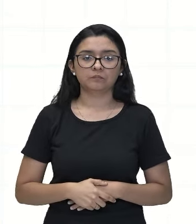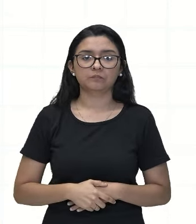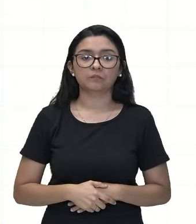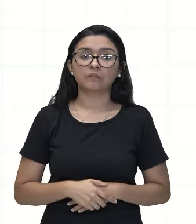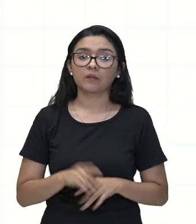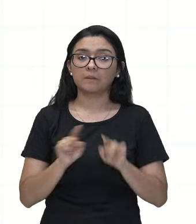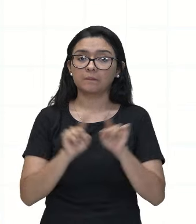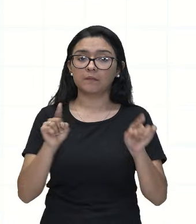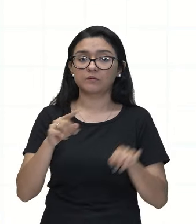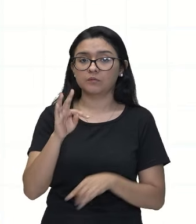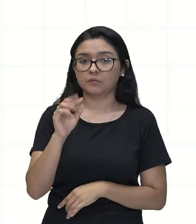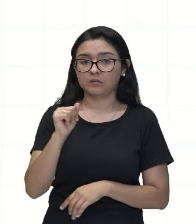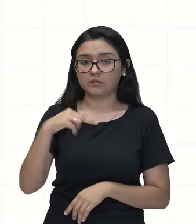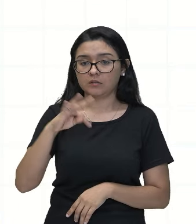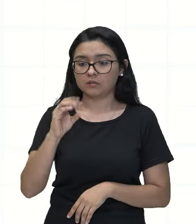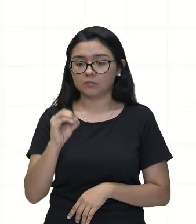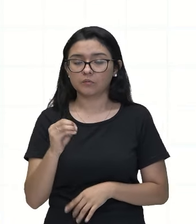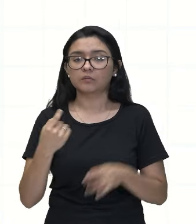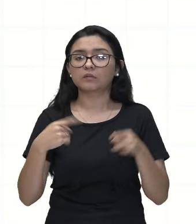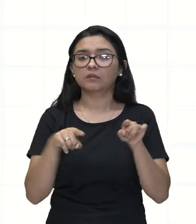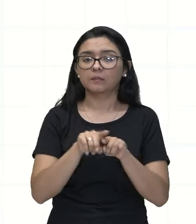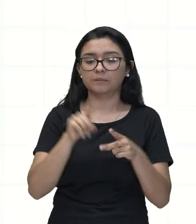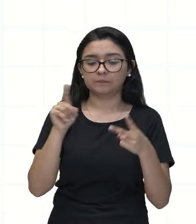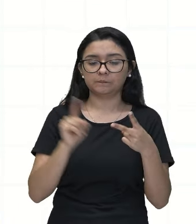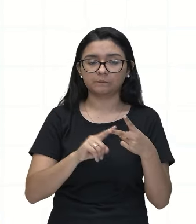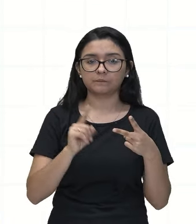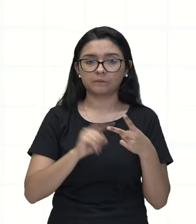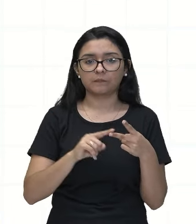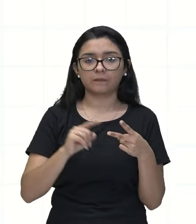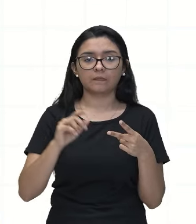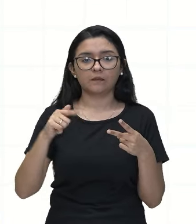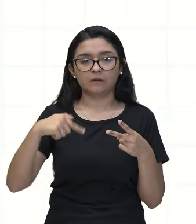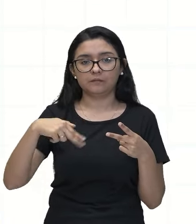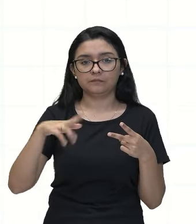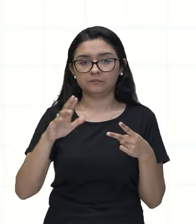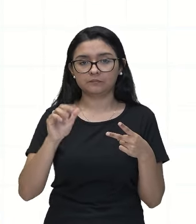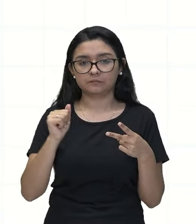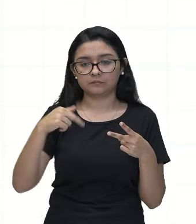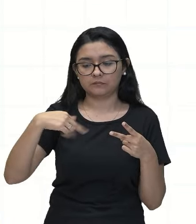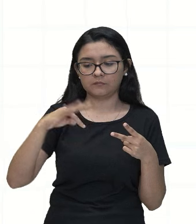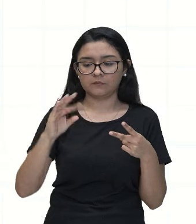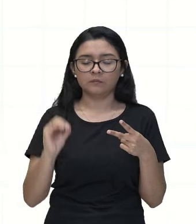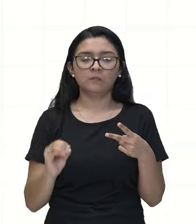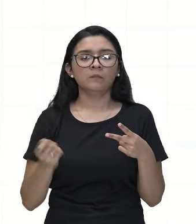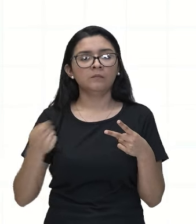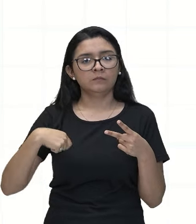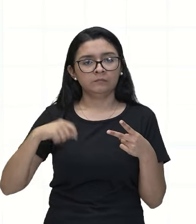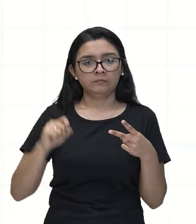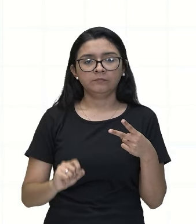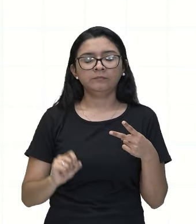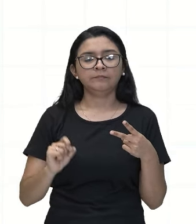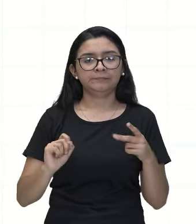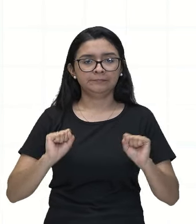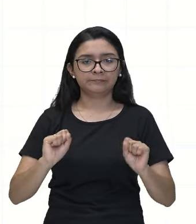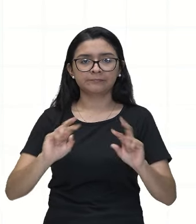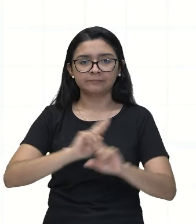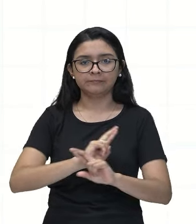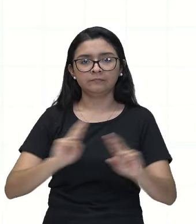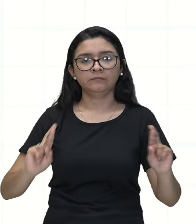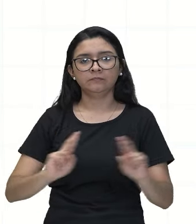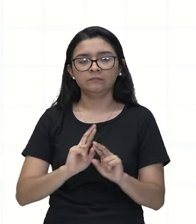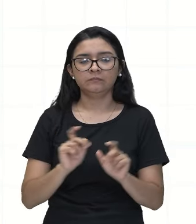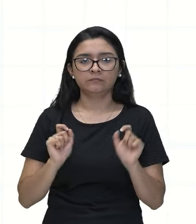o quanto são expressões que podem aparecer né E que elas podem se relacionar aí com os